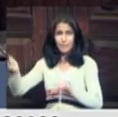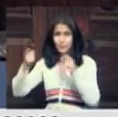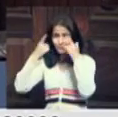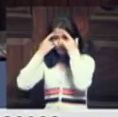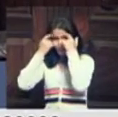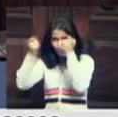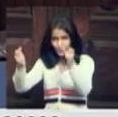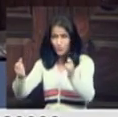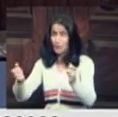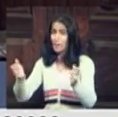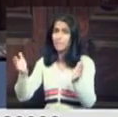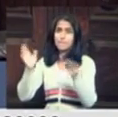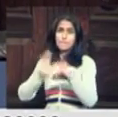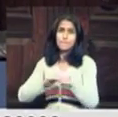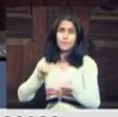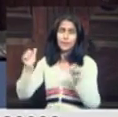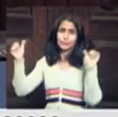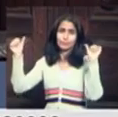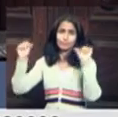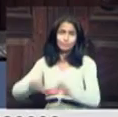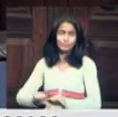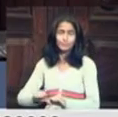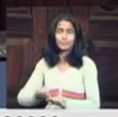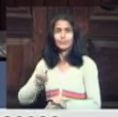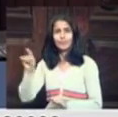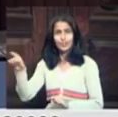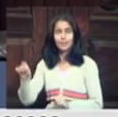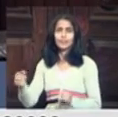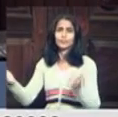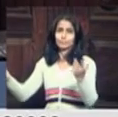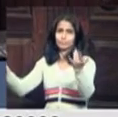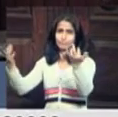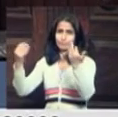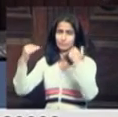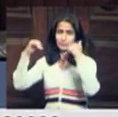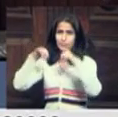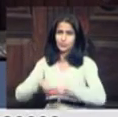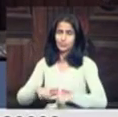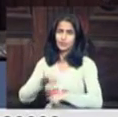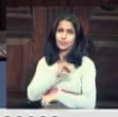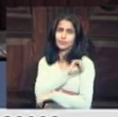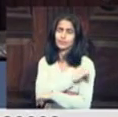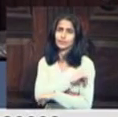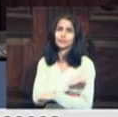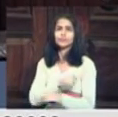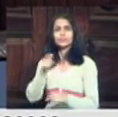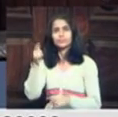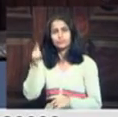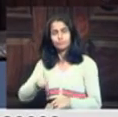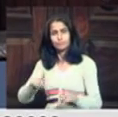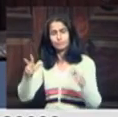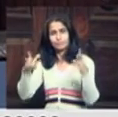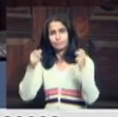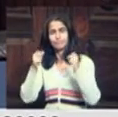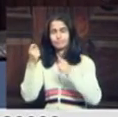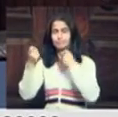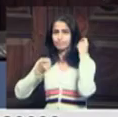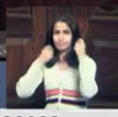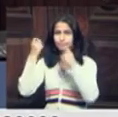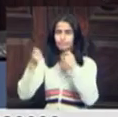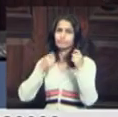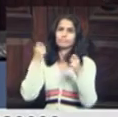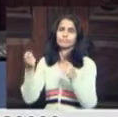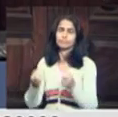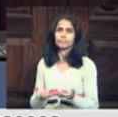esteja iniciando a sua atuação no nosso Estado. Senhora presidente, eu quero tratar de um outro tema que também me preocupa muito, e esse tema